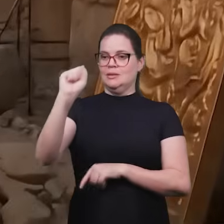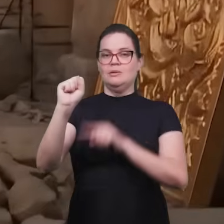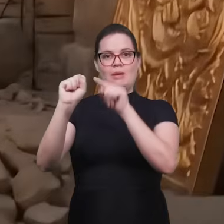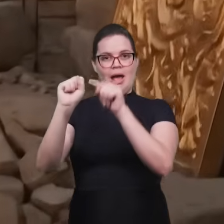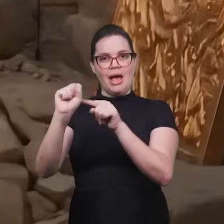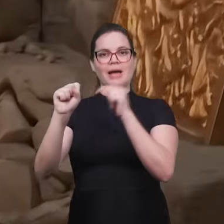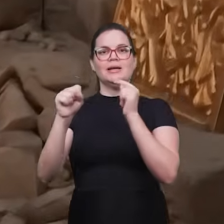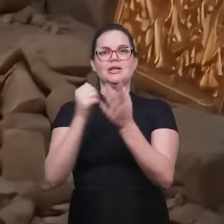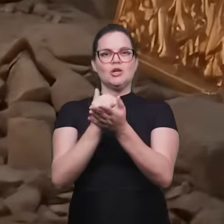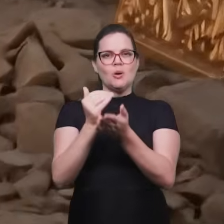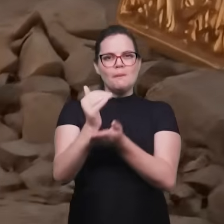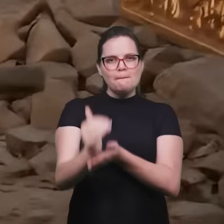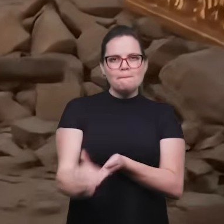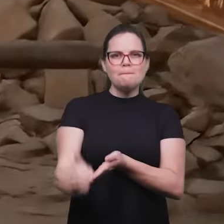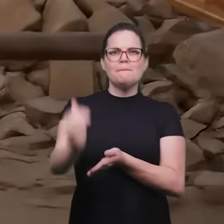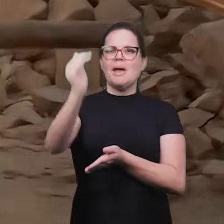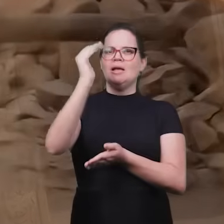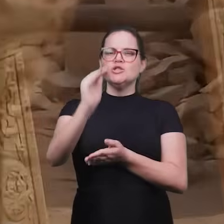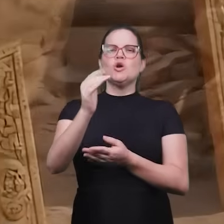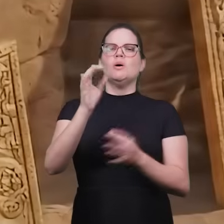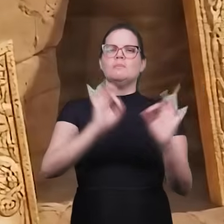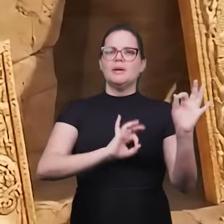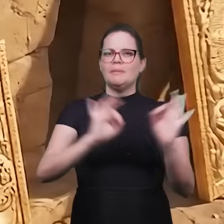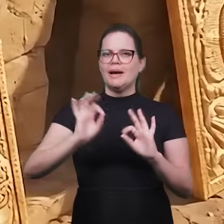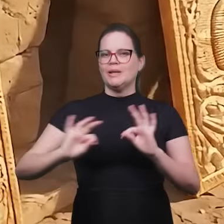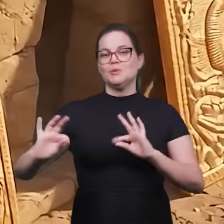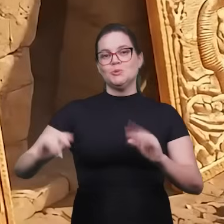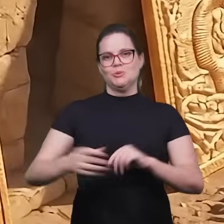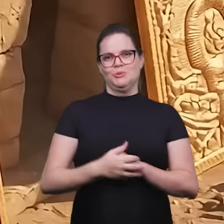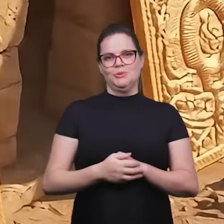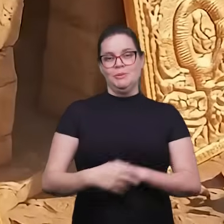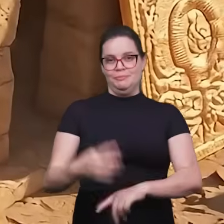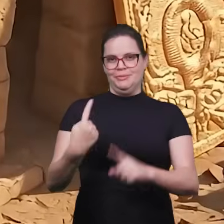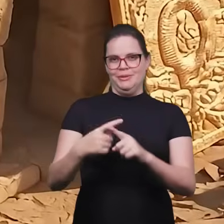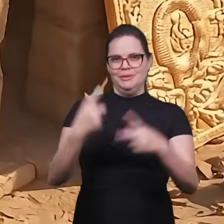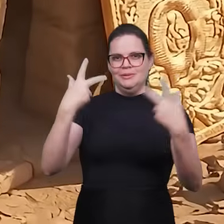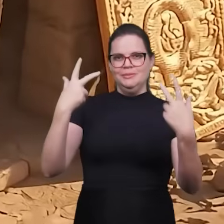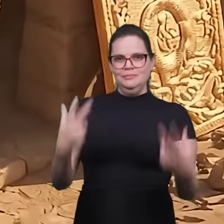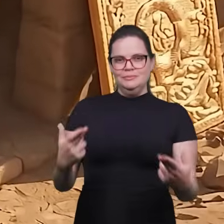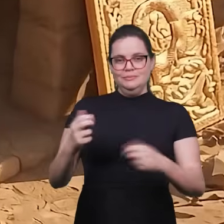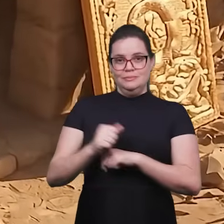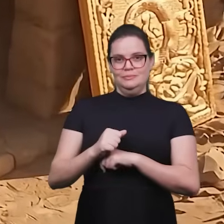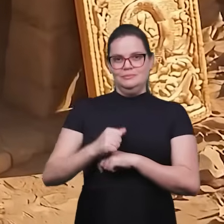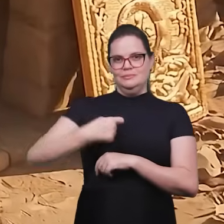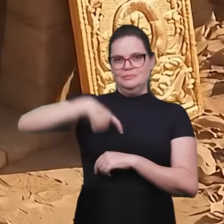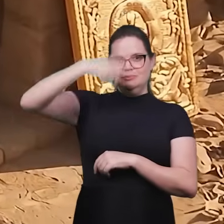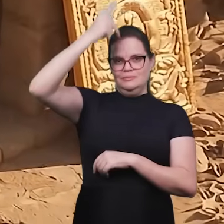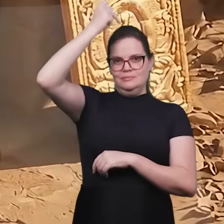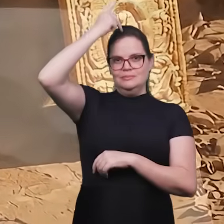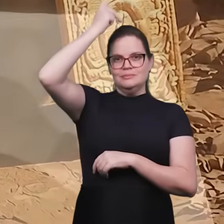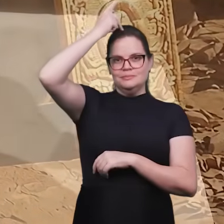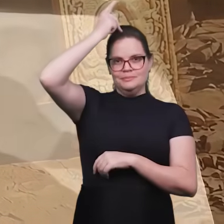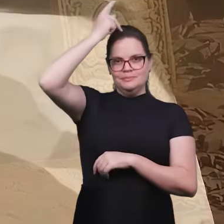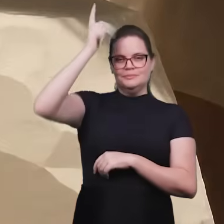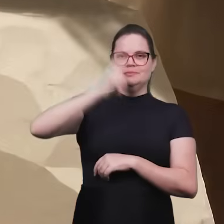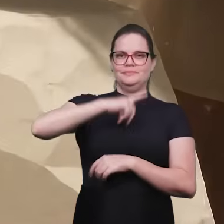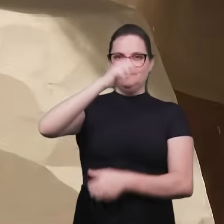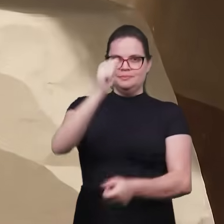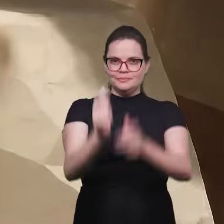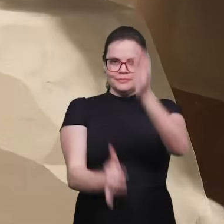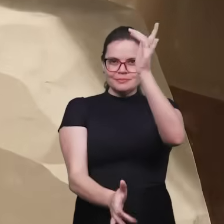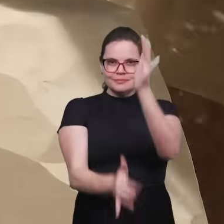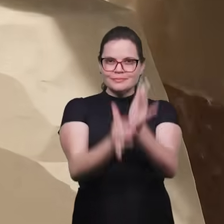desde o Pentecostes, quando ele foi derramado, porque agora está, assim como Salomão está construindo o